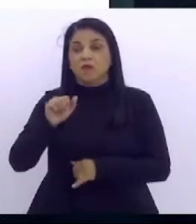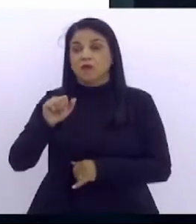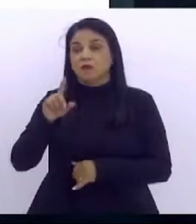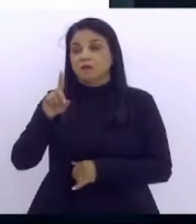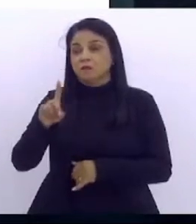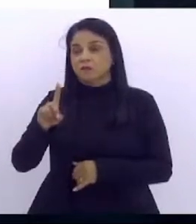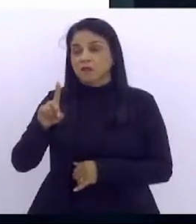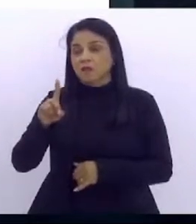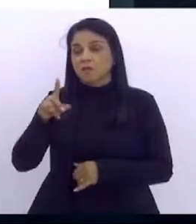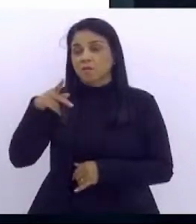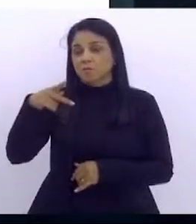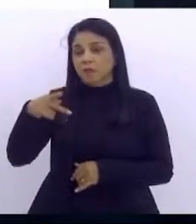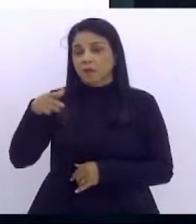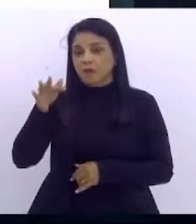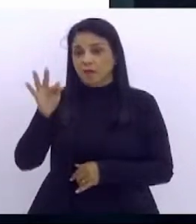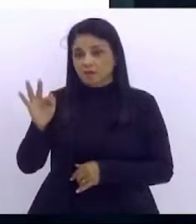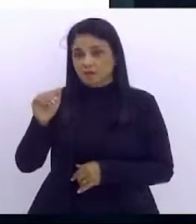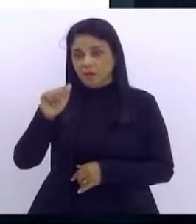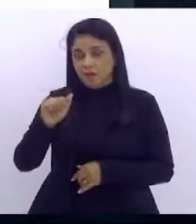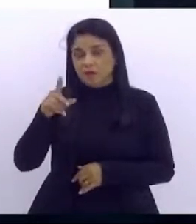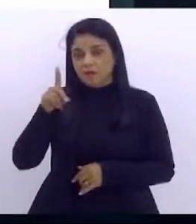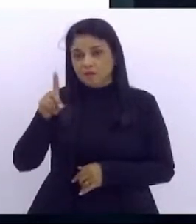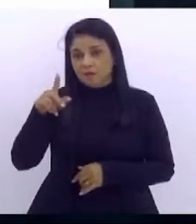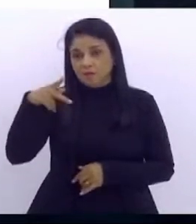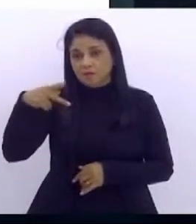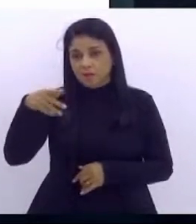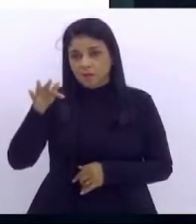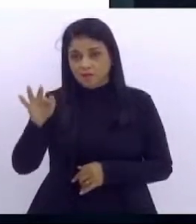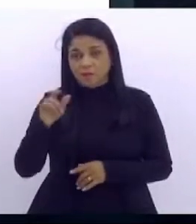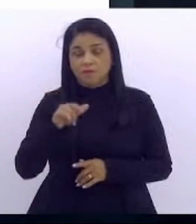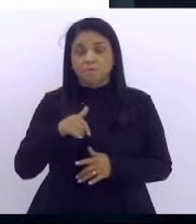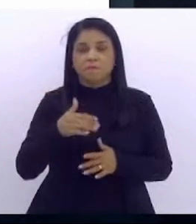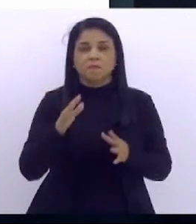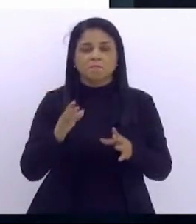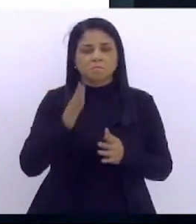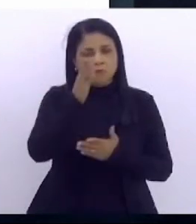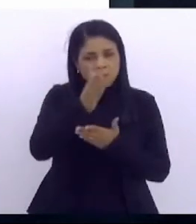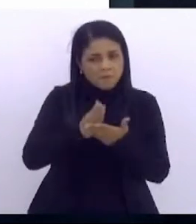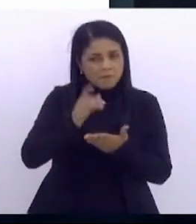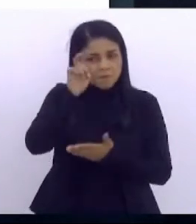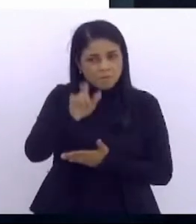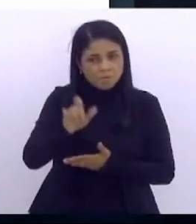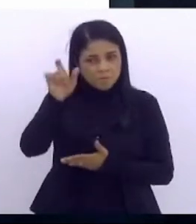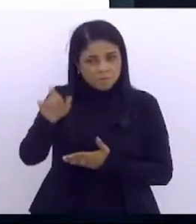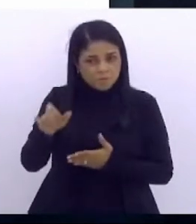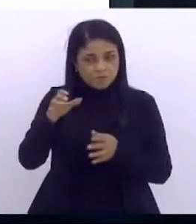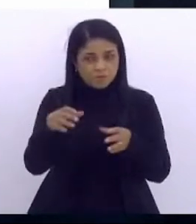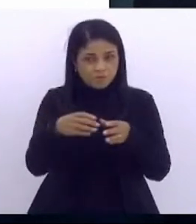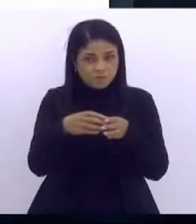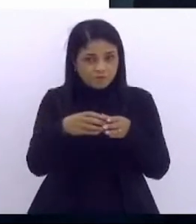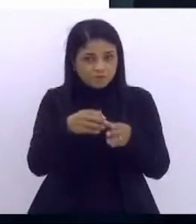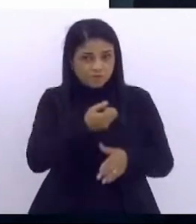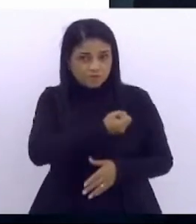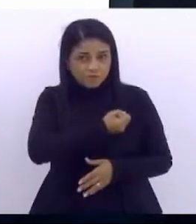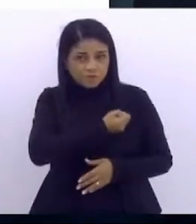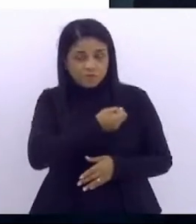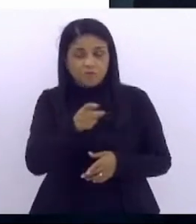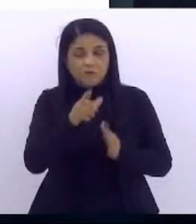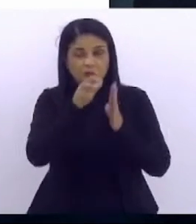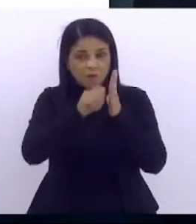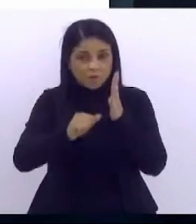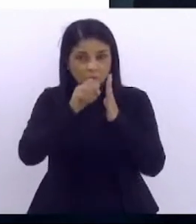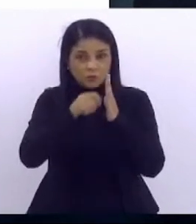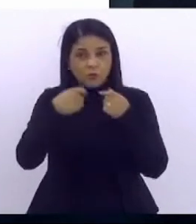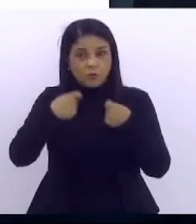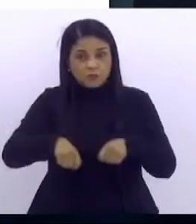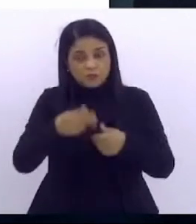PNA 2016, Pesquisa Nacional do Aborto, verificou que metade das mulheres, grosso modo metade, é um pouco menos da metade das mulheres que faz o aborto